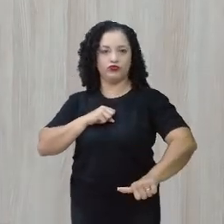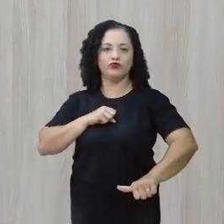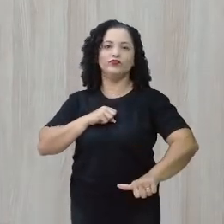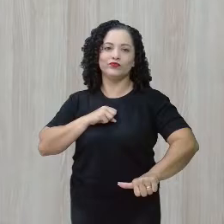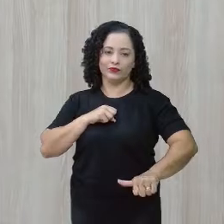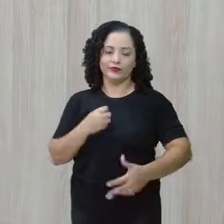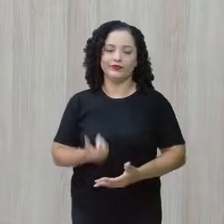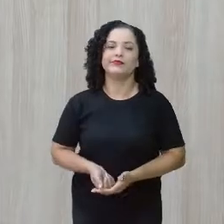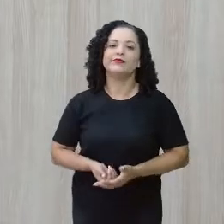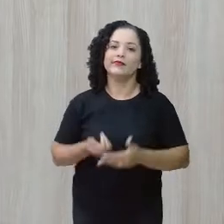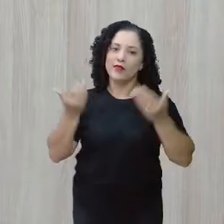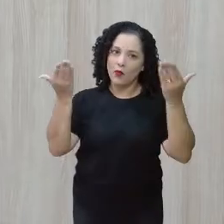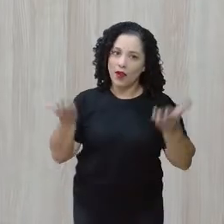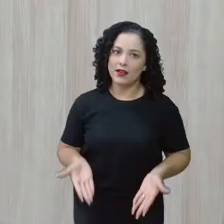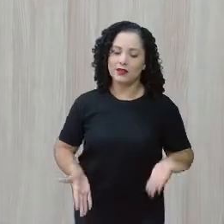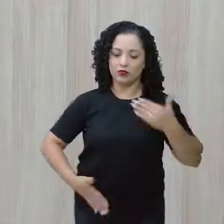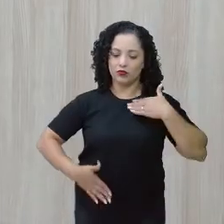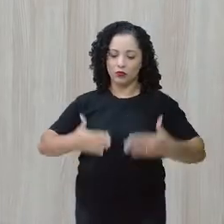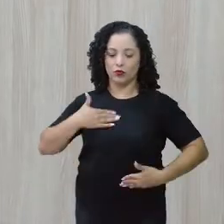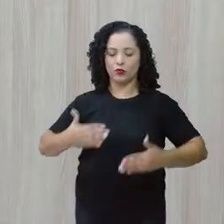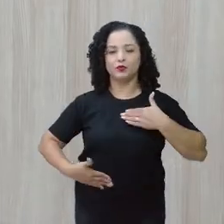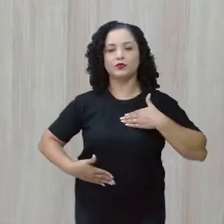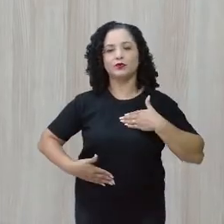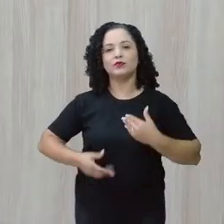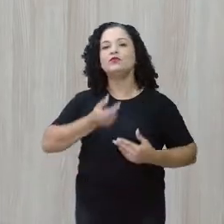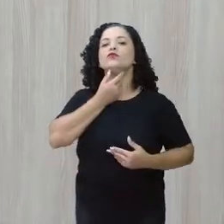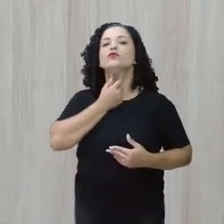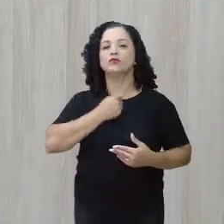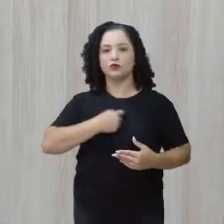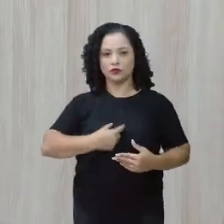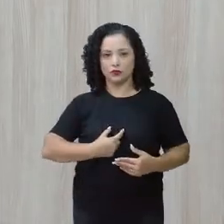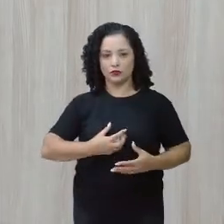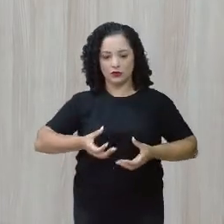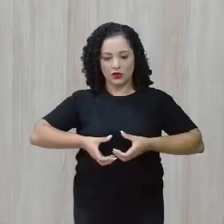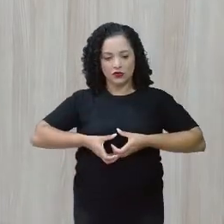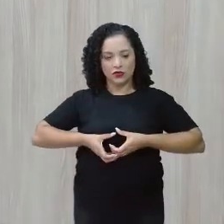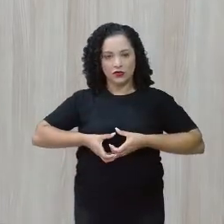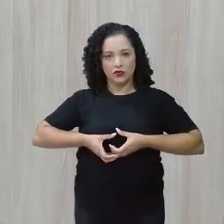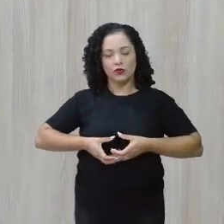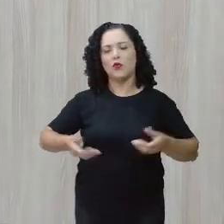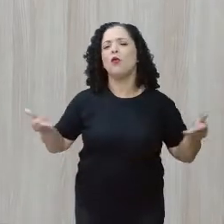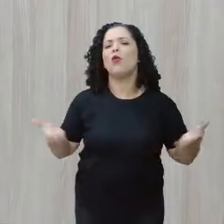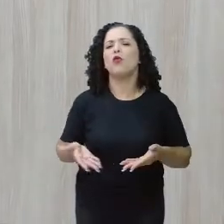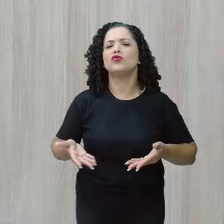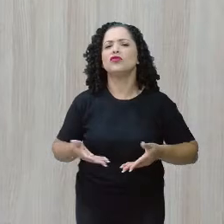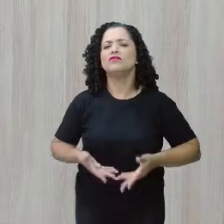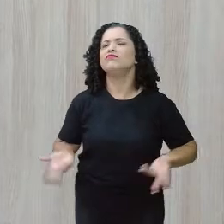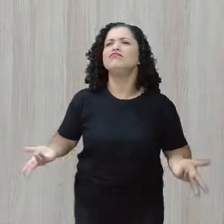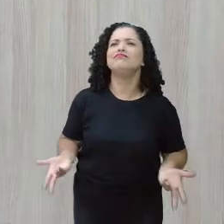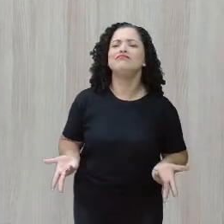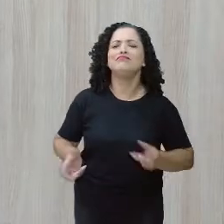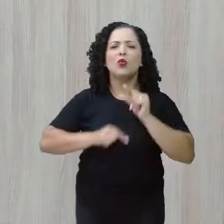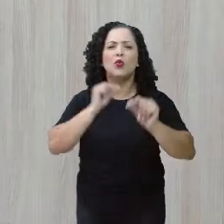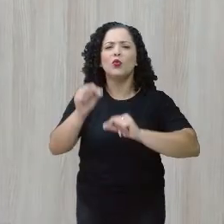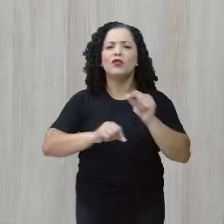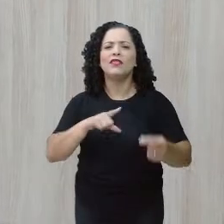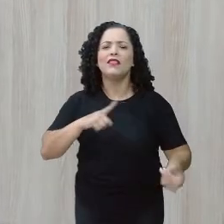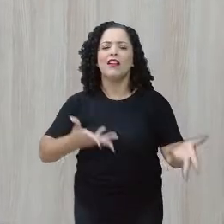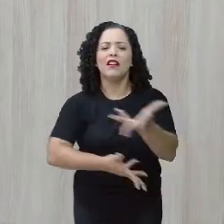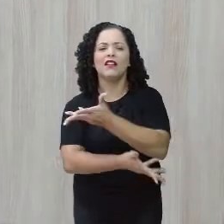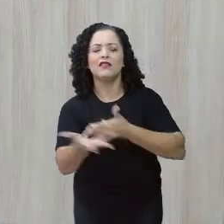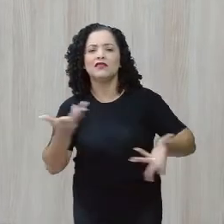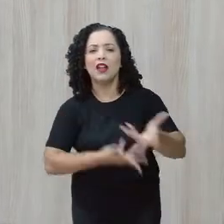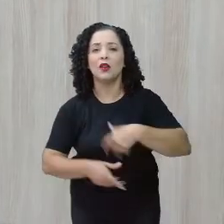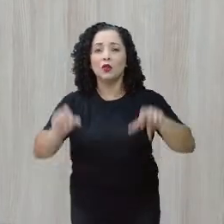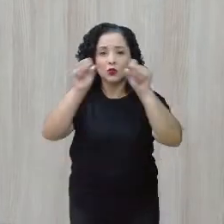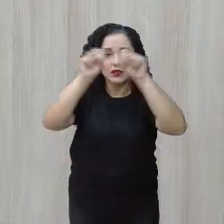Então, essa seria a participação do sistema digestório. O que é que tem a ver o conteúdo de hoje com o sistema muscular? Nós vamos falar de